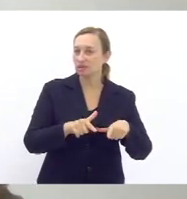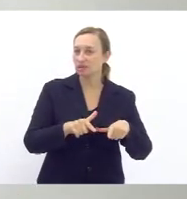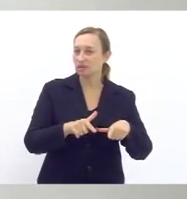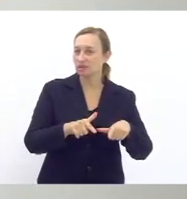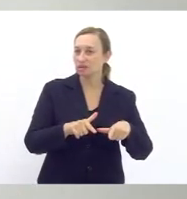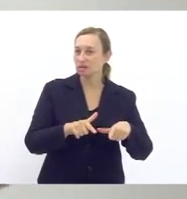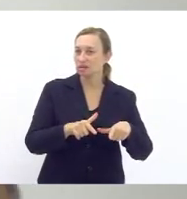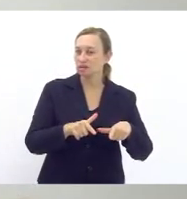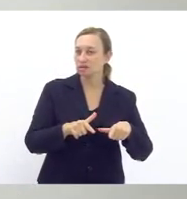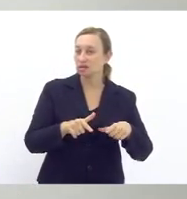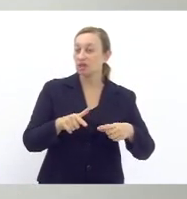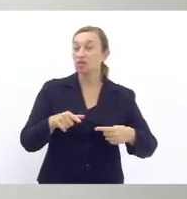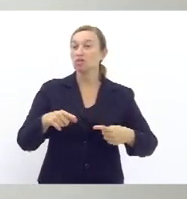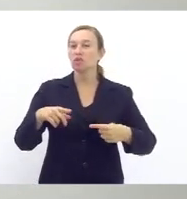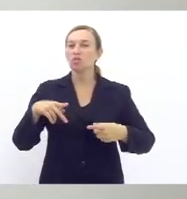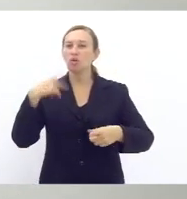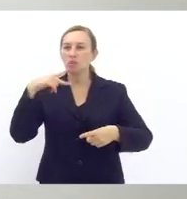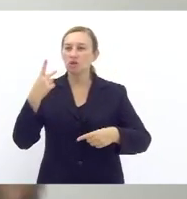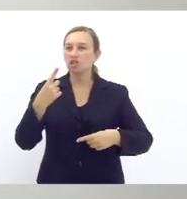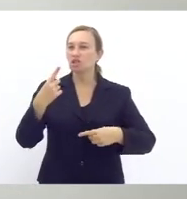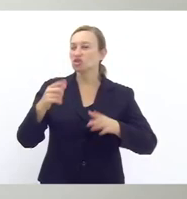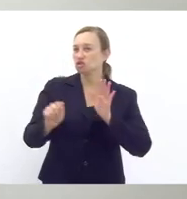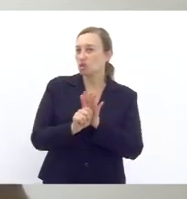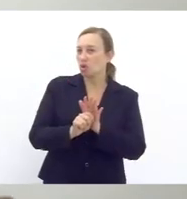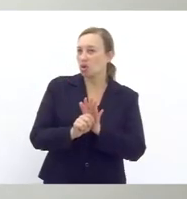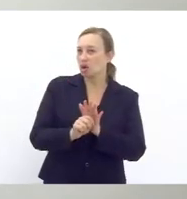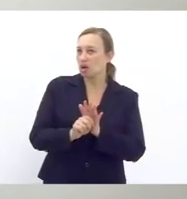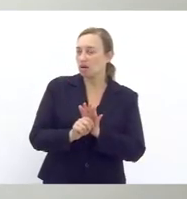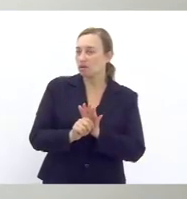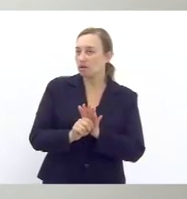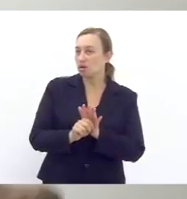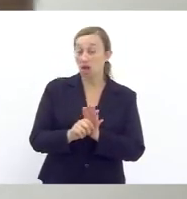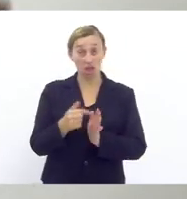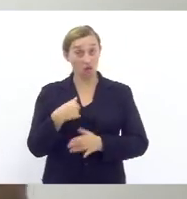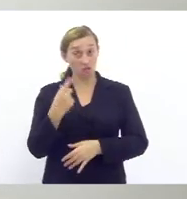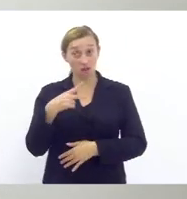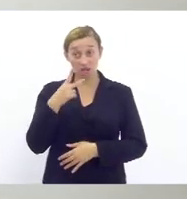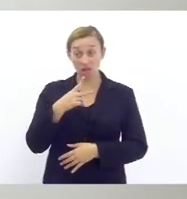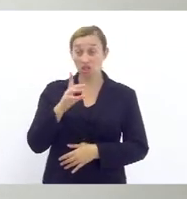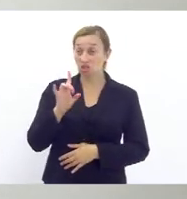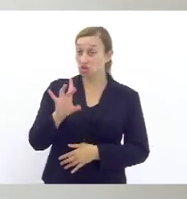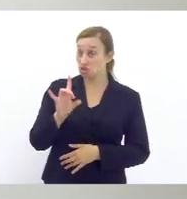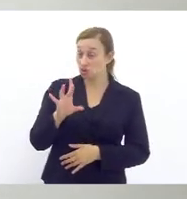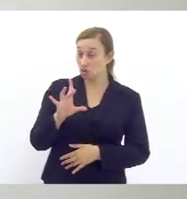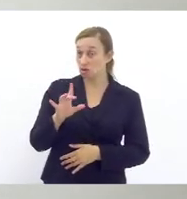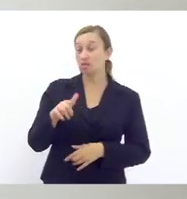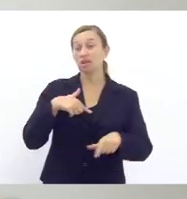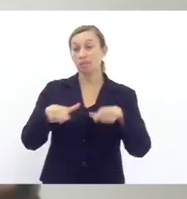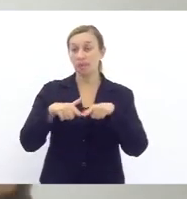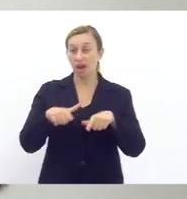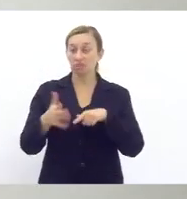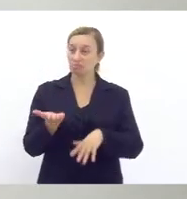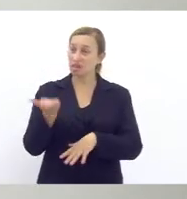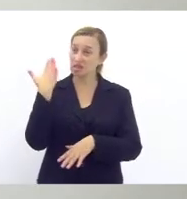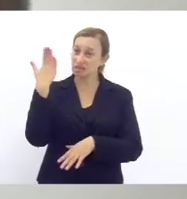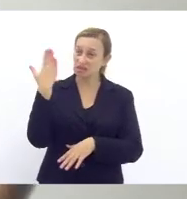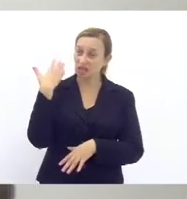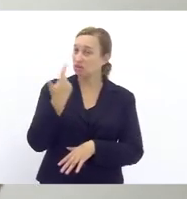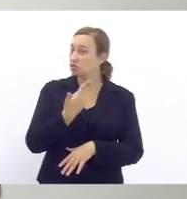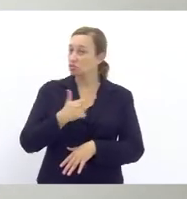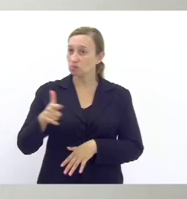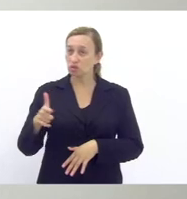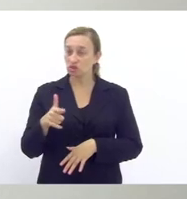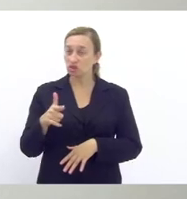política de drogas enfim ele perguntou por que que eu não trabalhava e eu falei que eu trabalhava sozinha na época e eu não tinha o